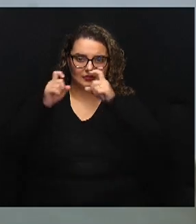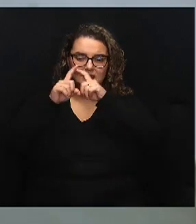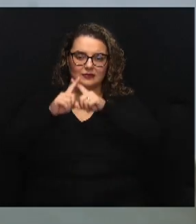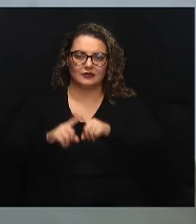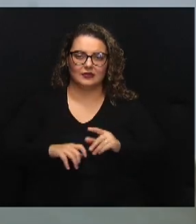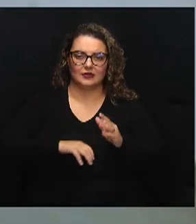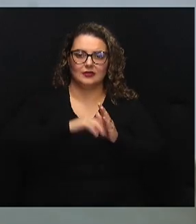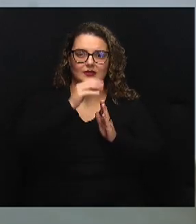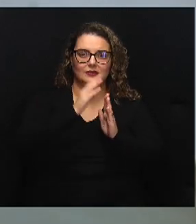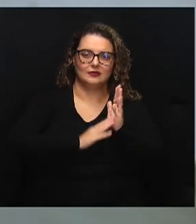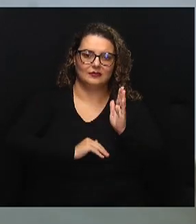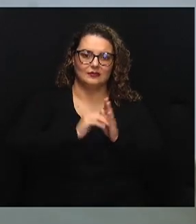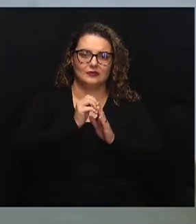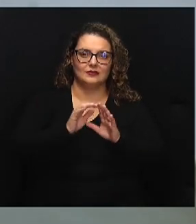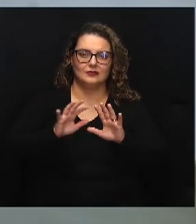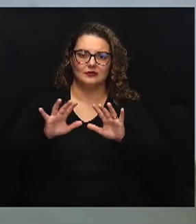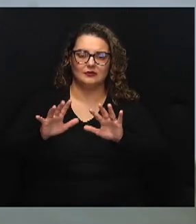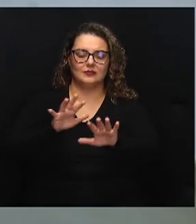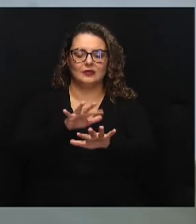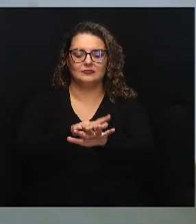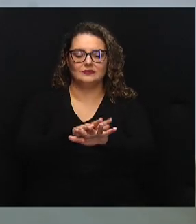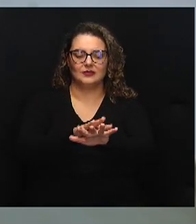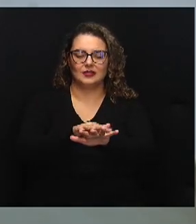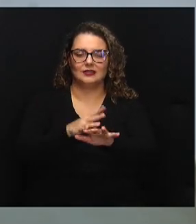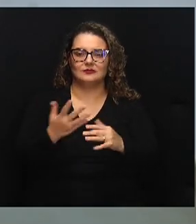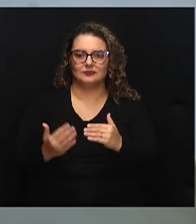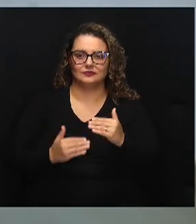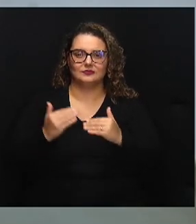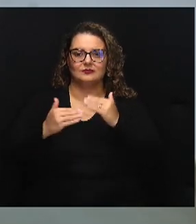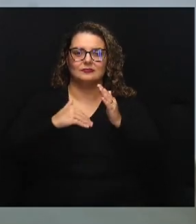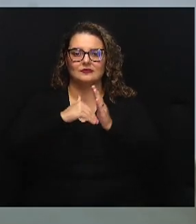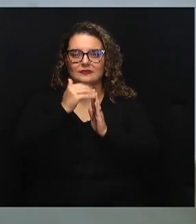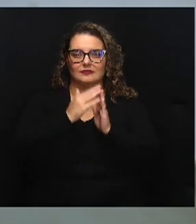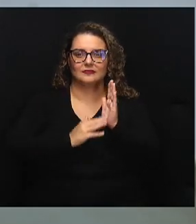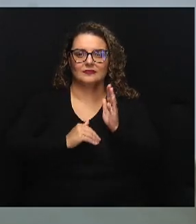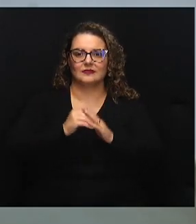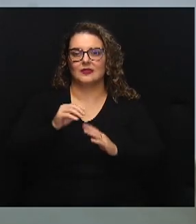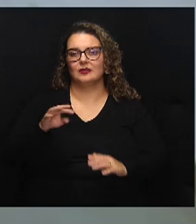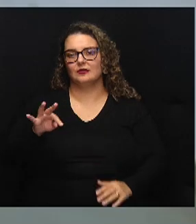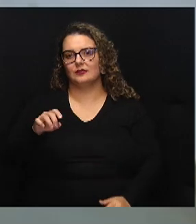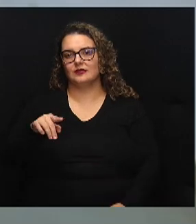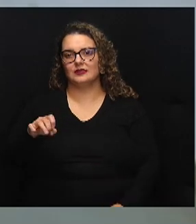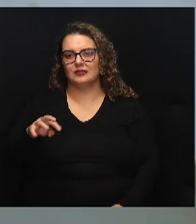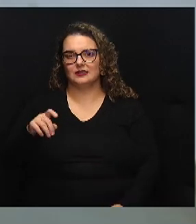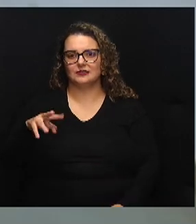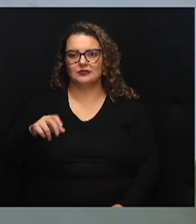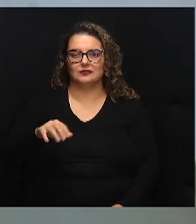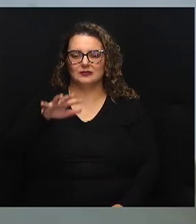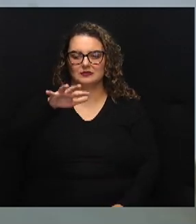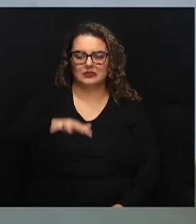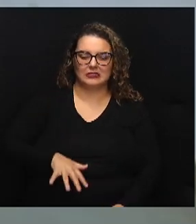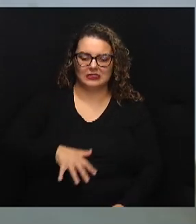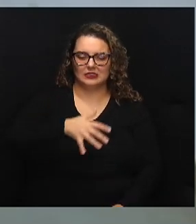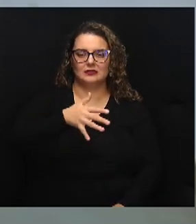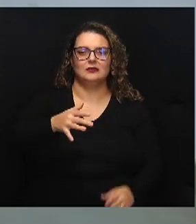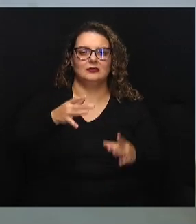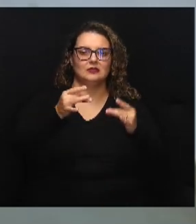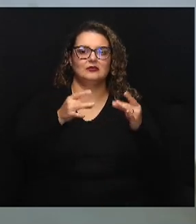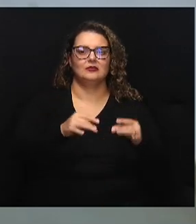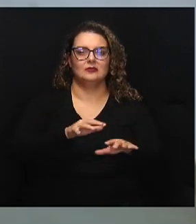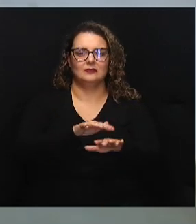pintura para ser tátil. Então eu desenvolvi uma pintura cheia de texturas, arranhaduras, colagens, com